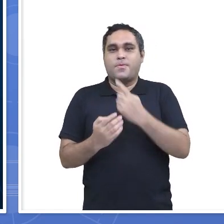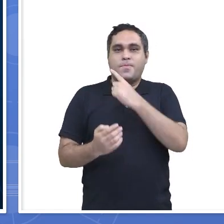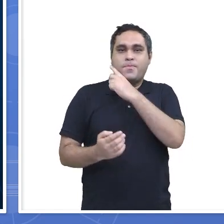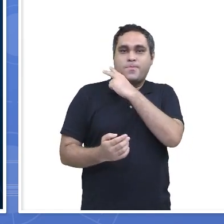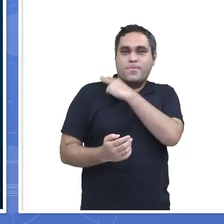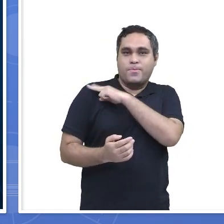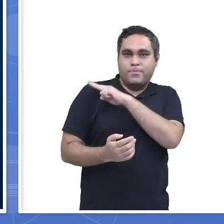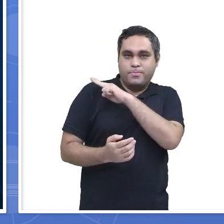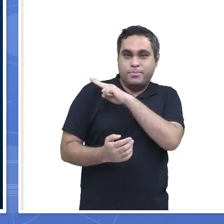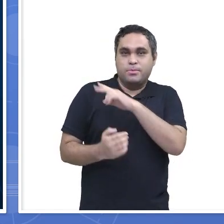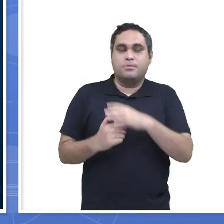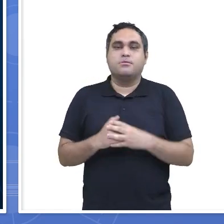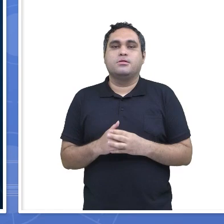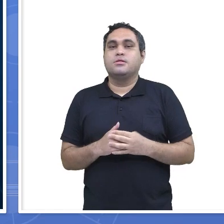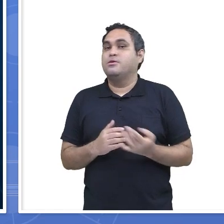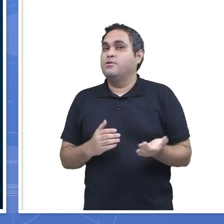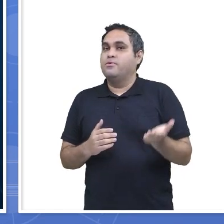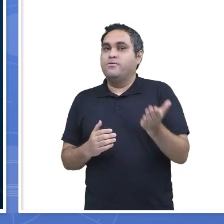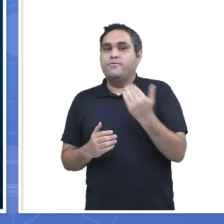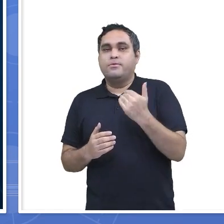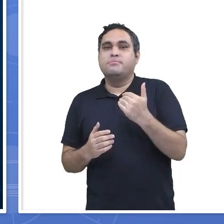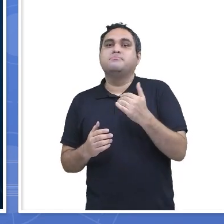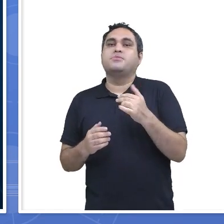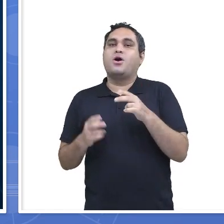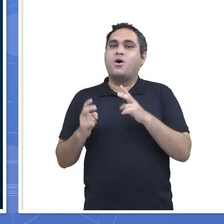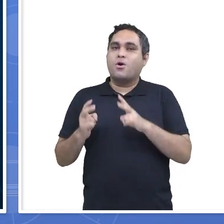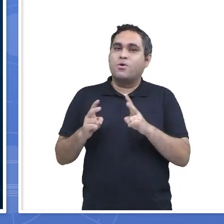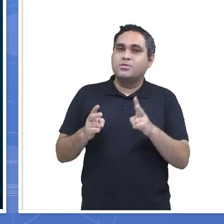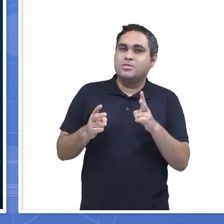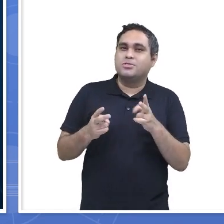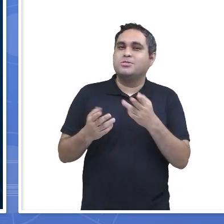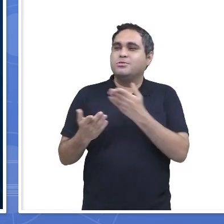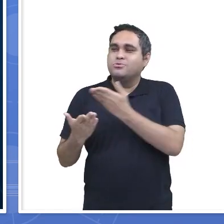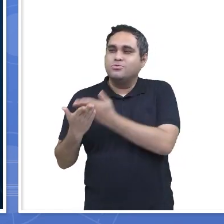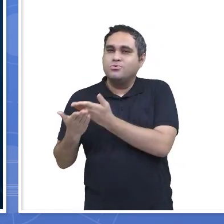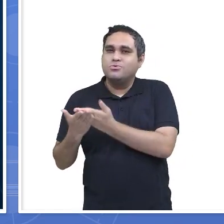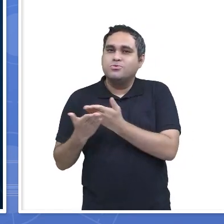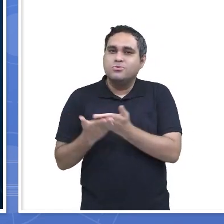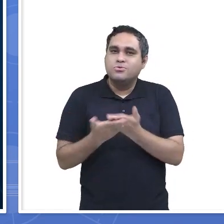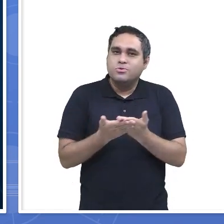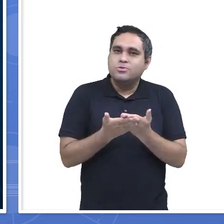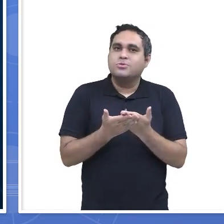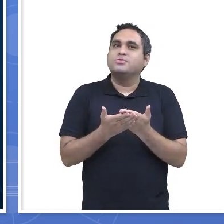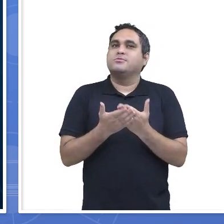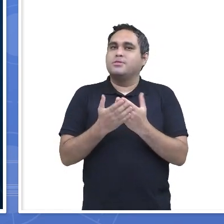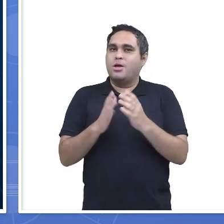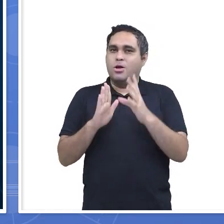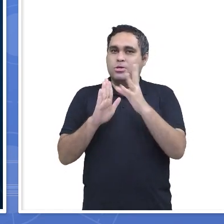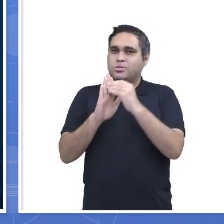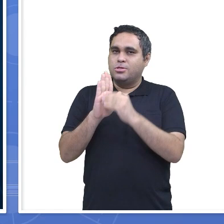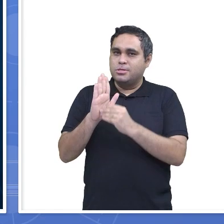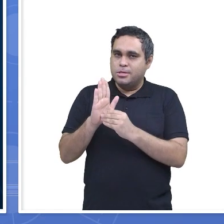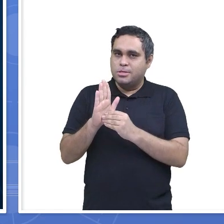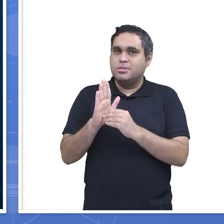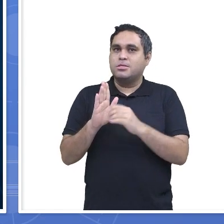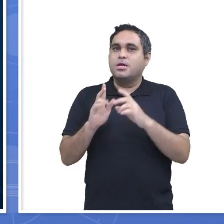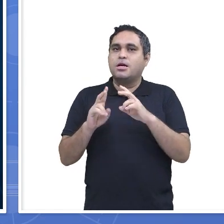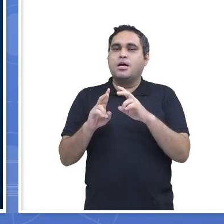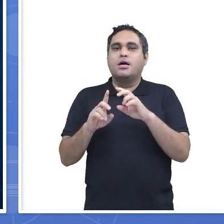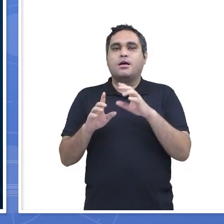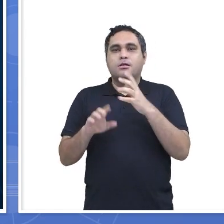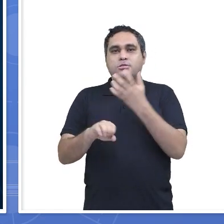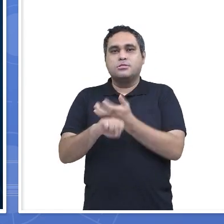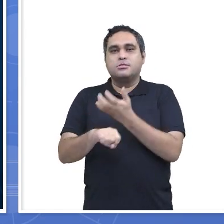médio. Vamos então dar continuidade ao aprofundamento dos nossos conteúdos de sociologia, que